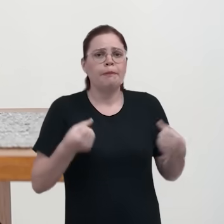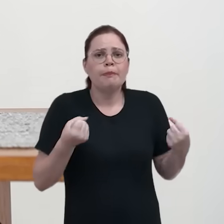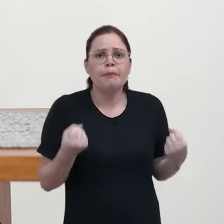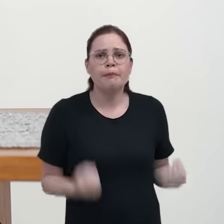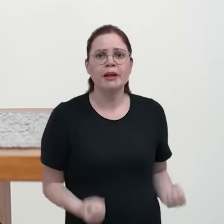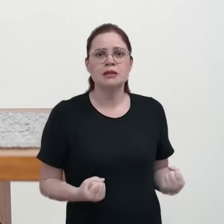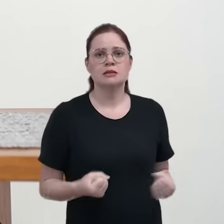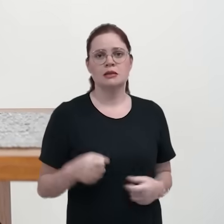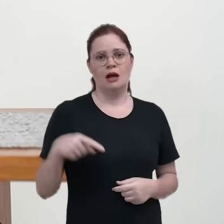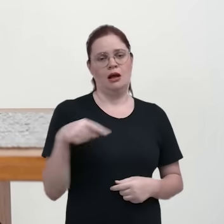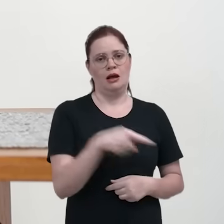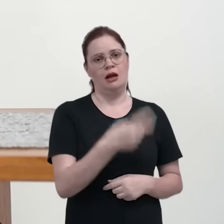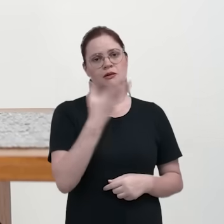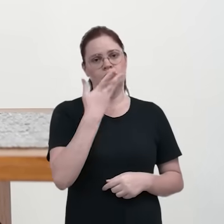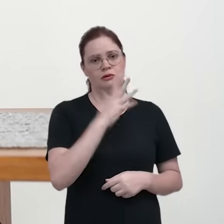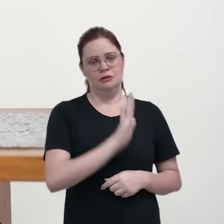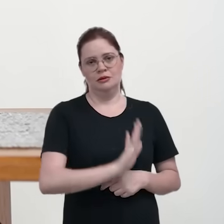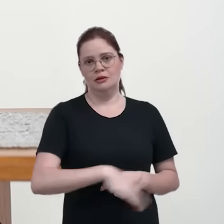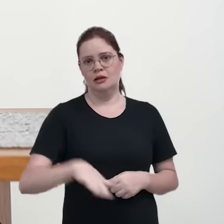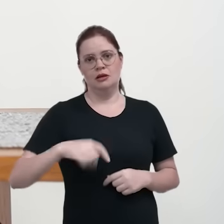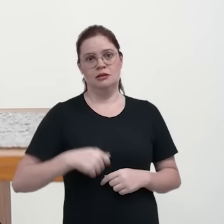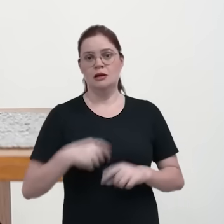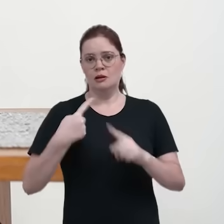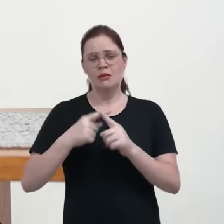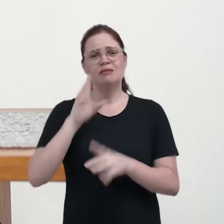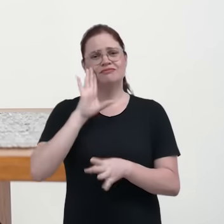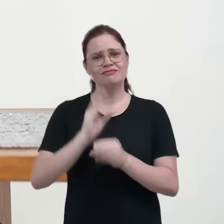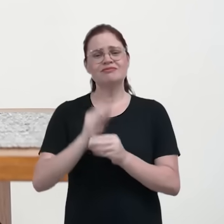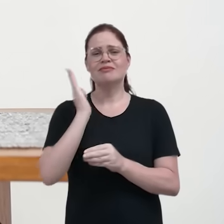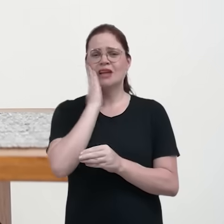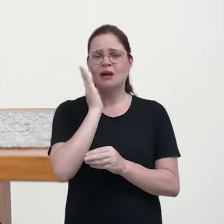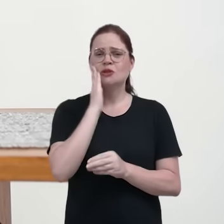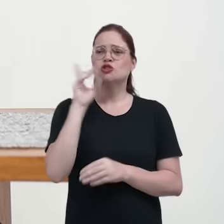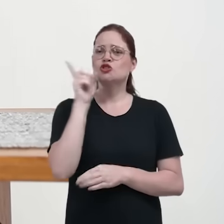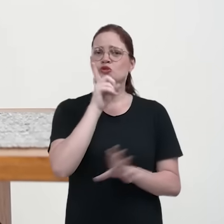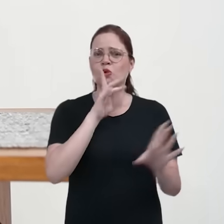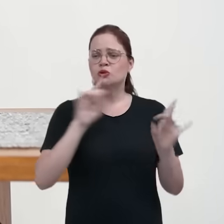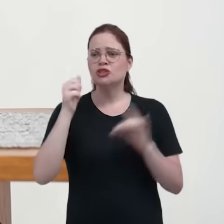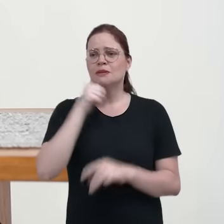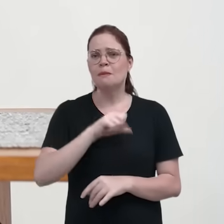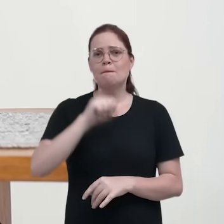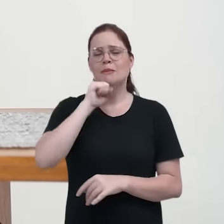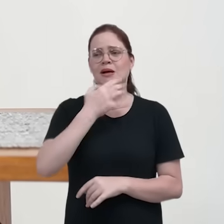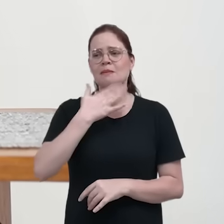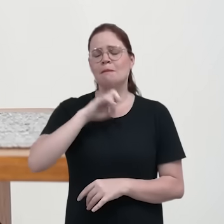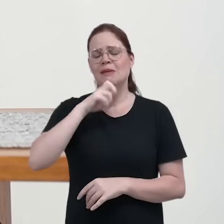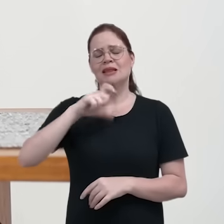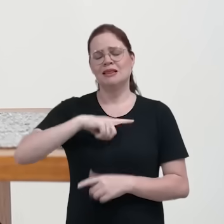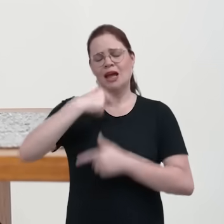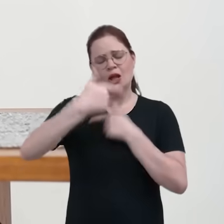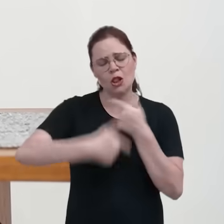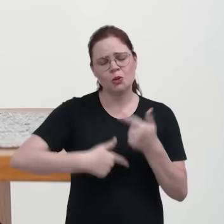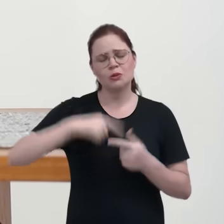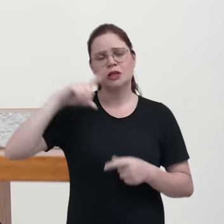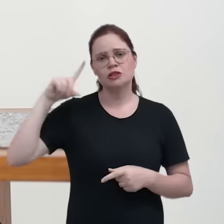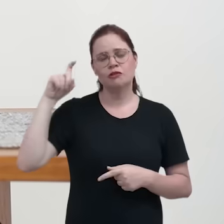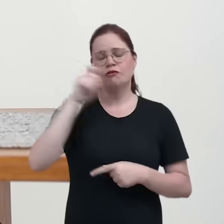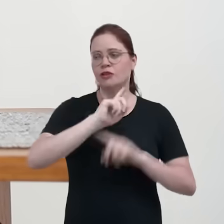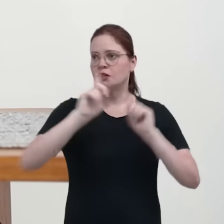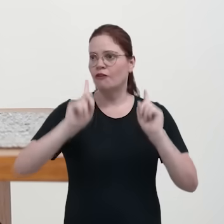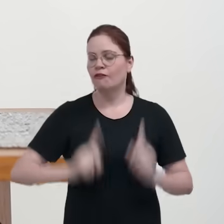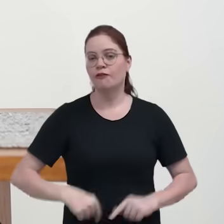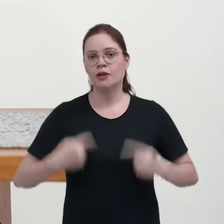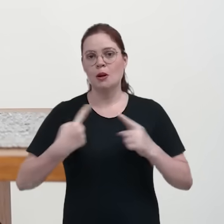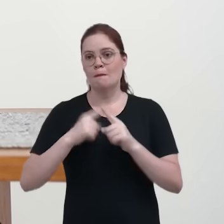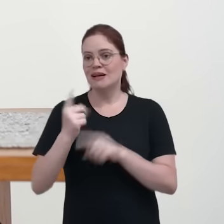na lida diária da vida cotidiana, ela é muito desafiadora, mas é um desafio para o pai e para a mãe.